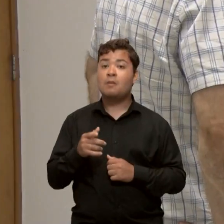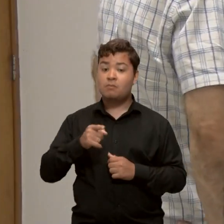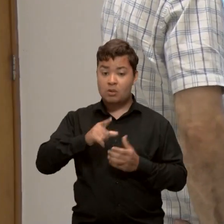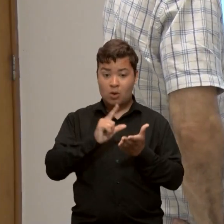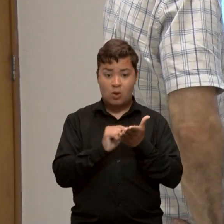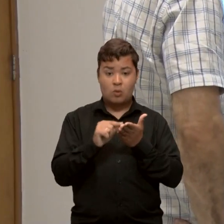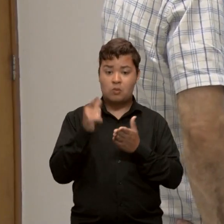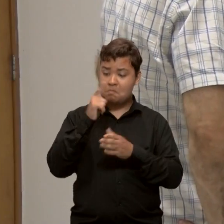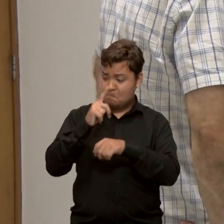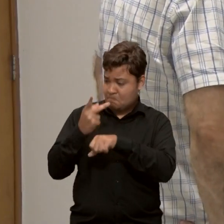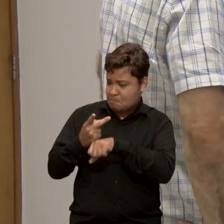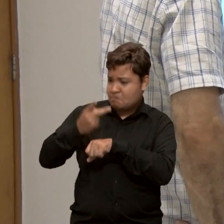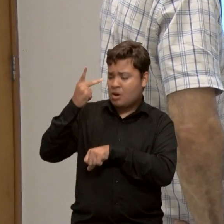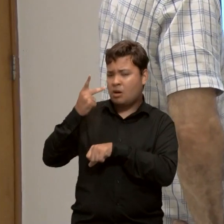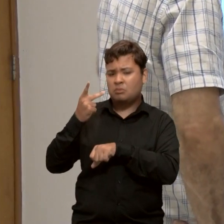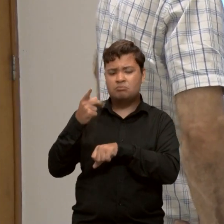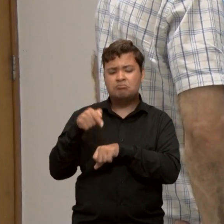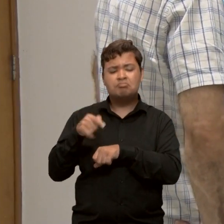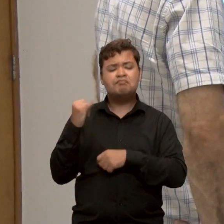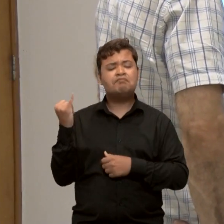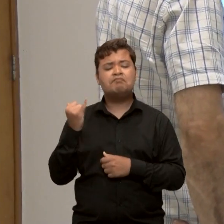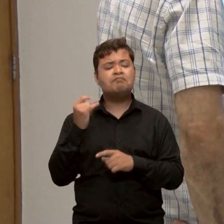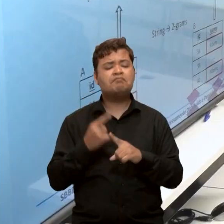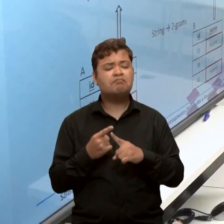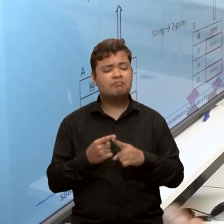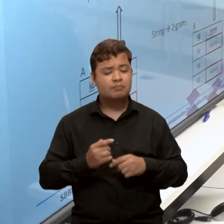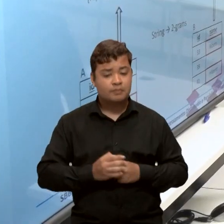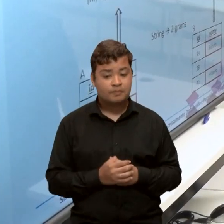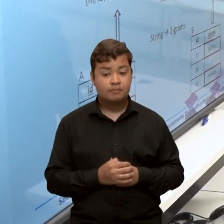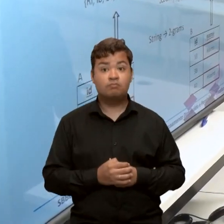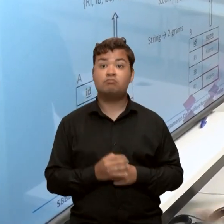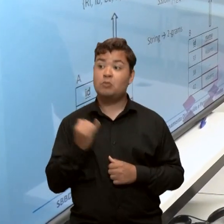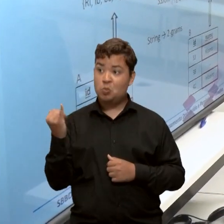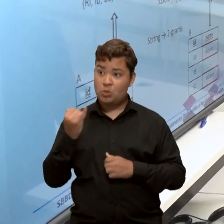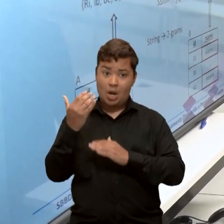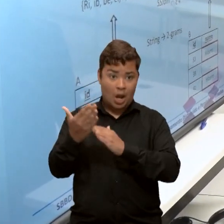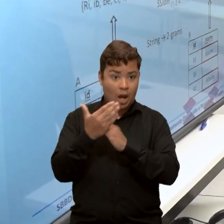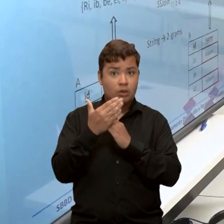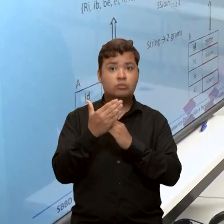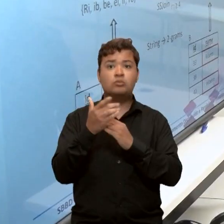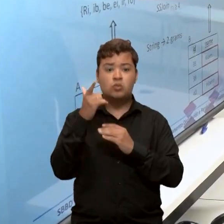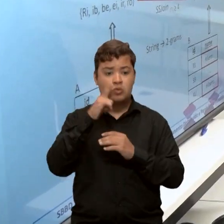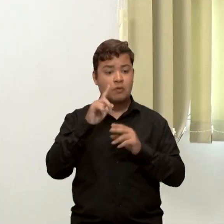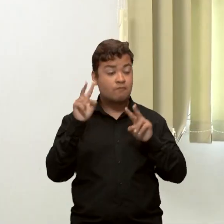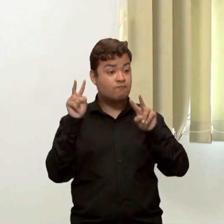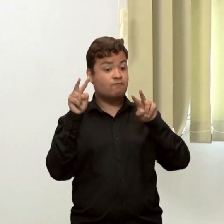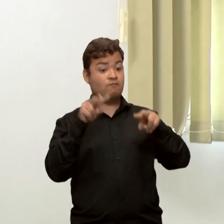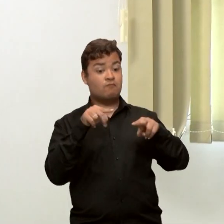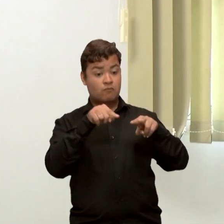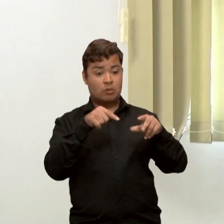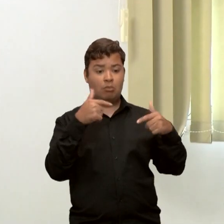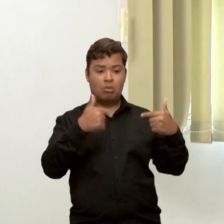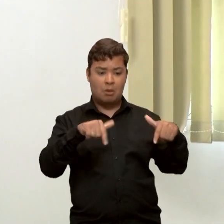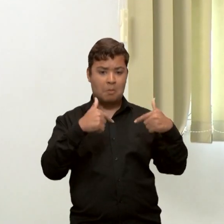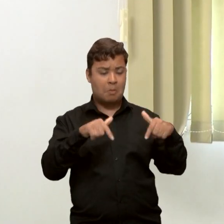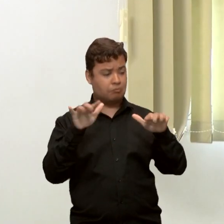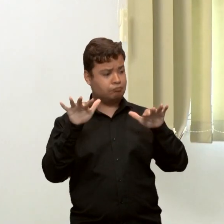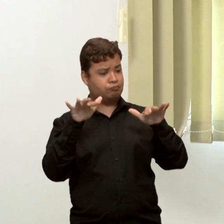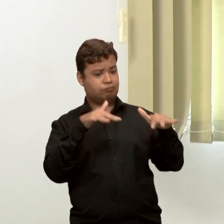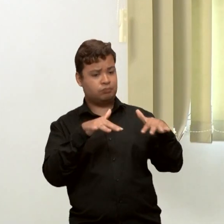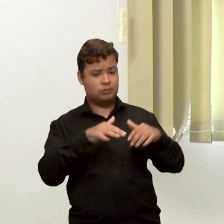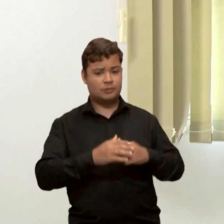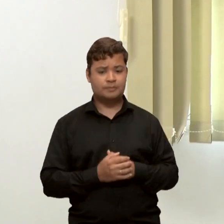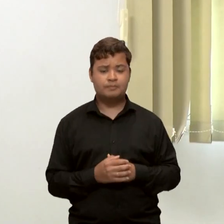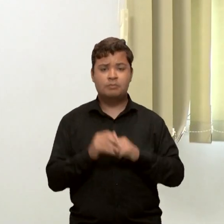artigo pelo simpósio? É muito importante em termos de visibilidade, né, em divulgação do trabalho, né. O Simpósio Brasileiro de Banco de Dados,